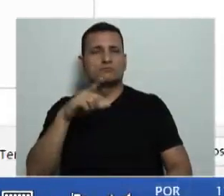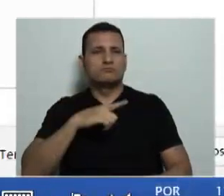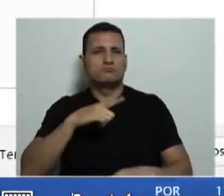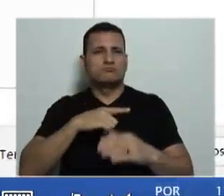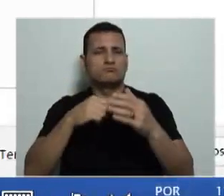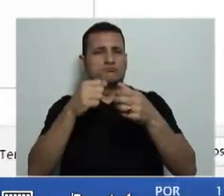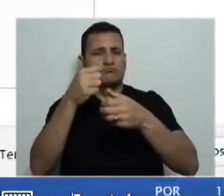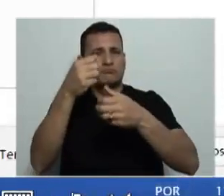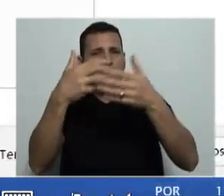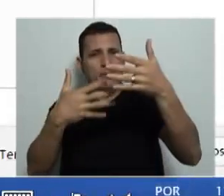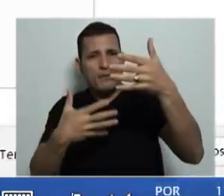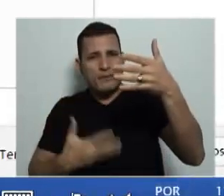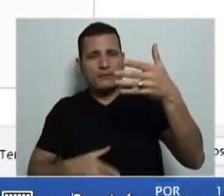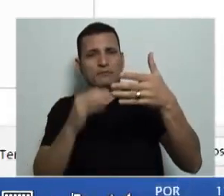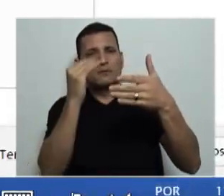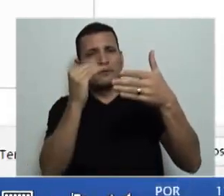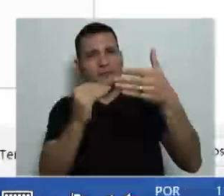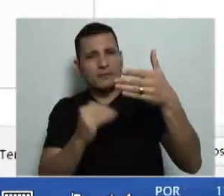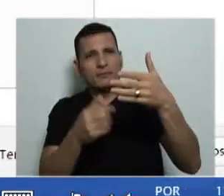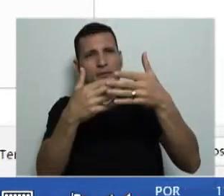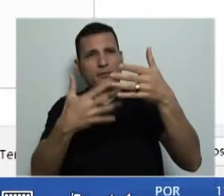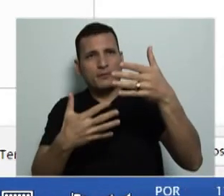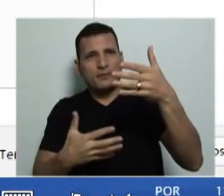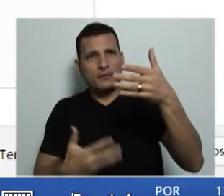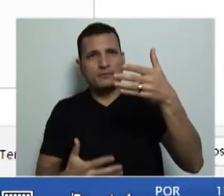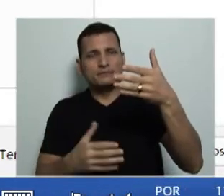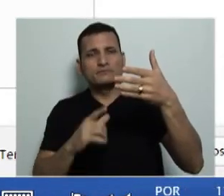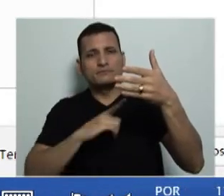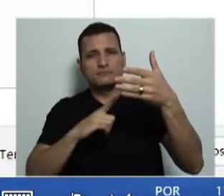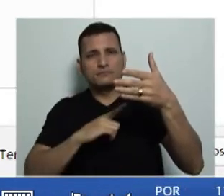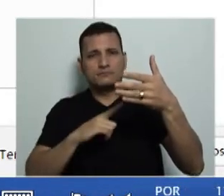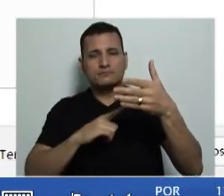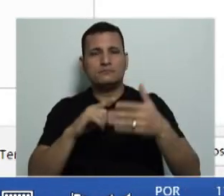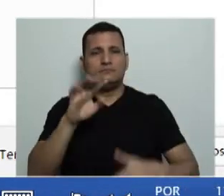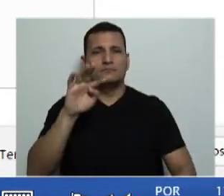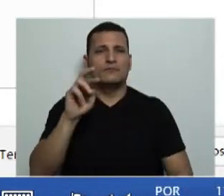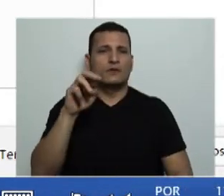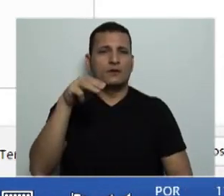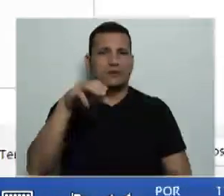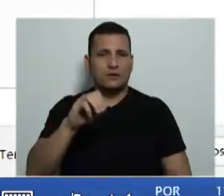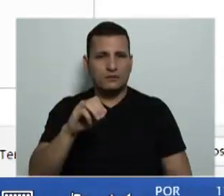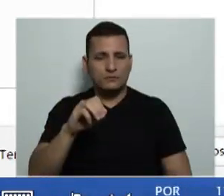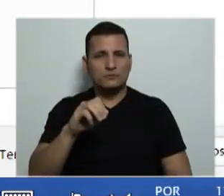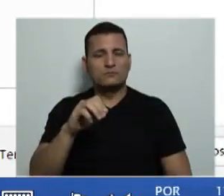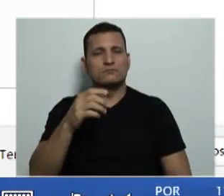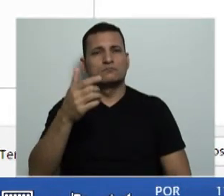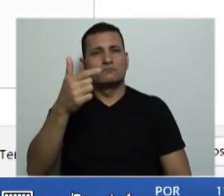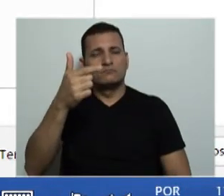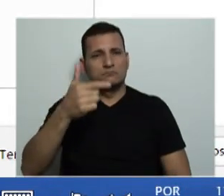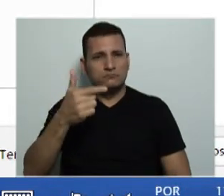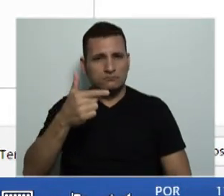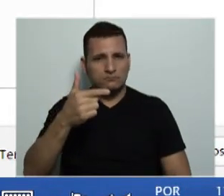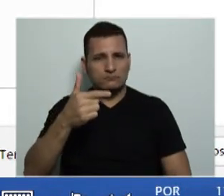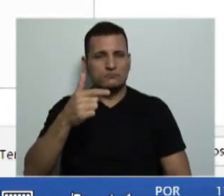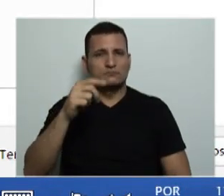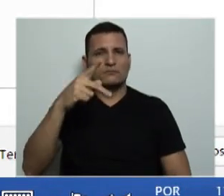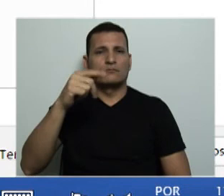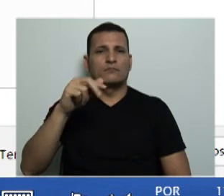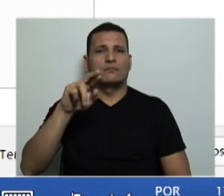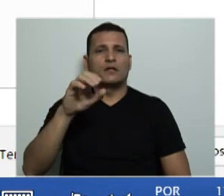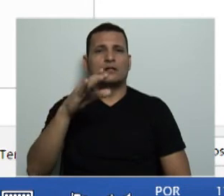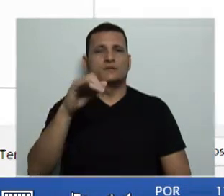anexos. Vejam só, anexo 1, termo de compromisso de estágio. Anexo 2, parecer sobre a